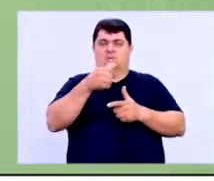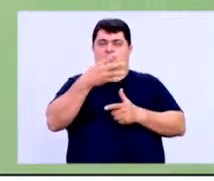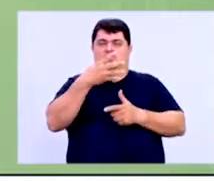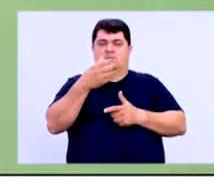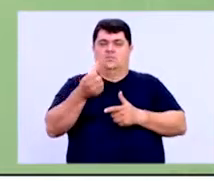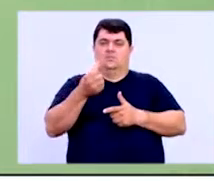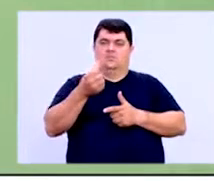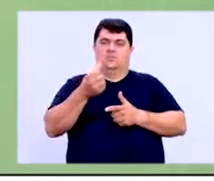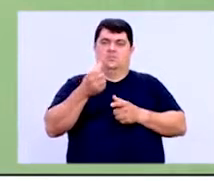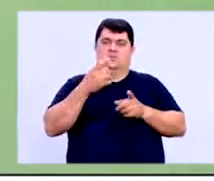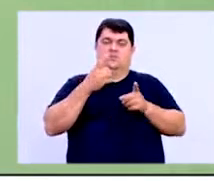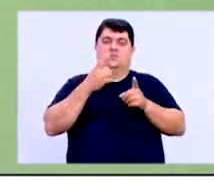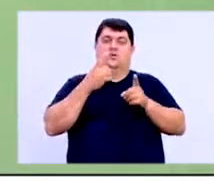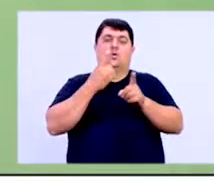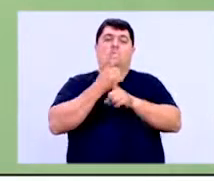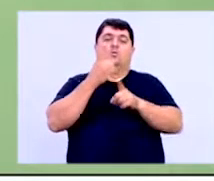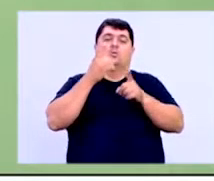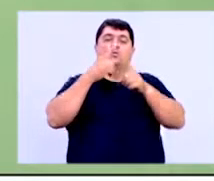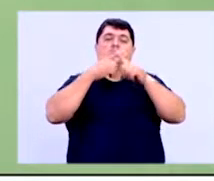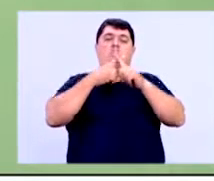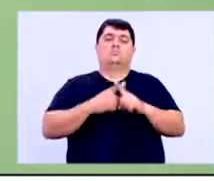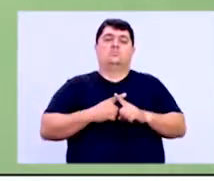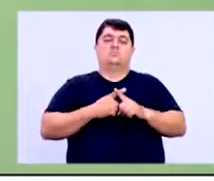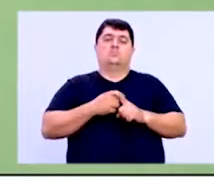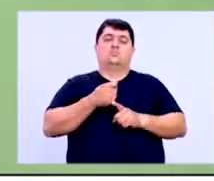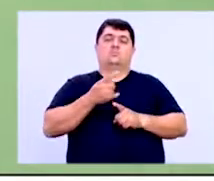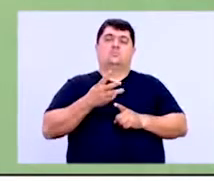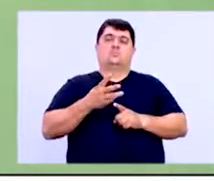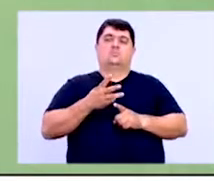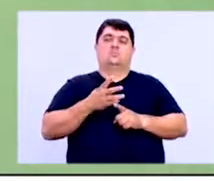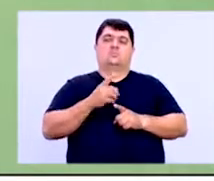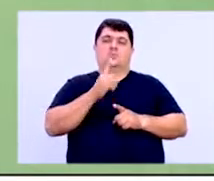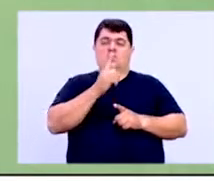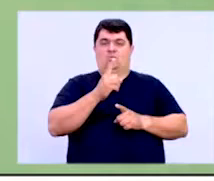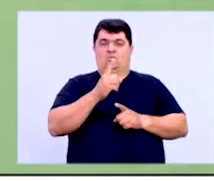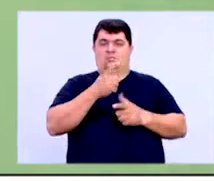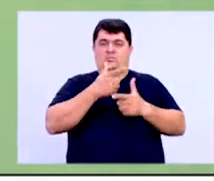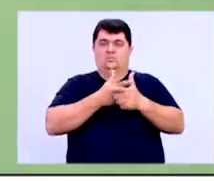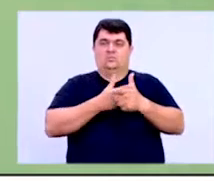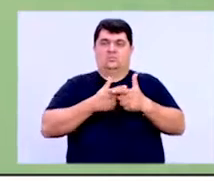0,46. E para achar no multiplicador, 1